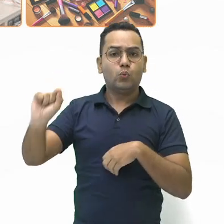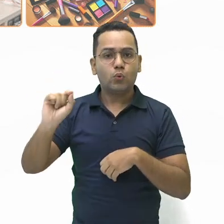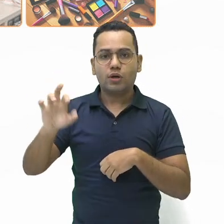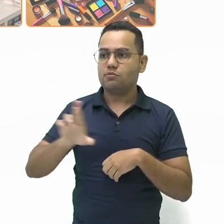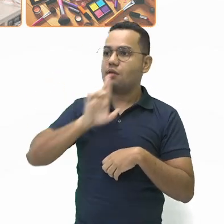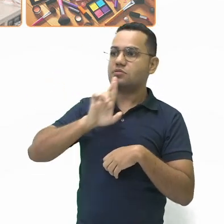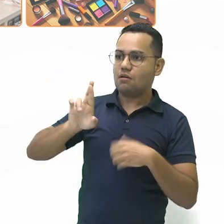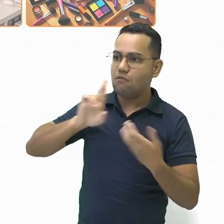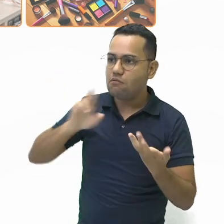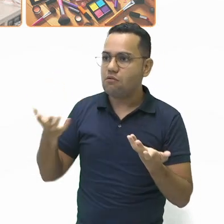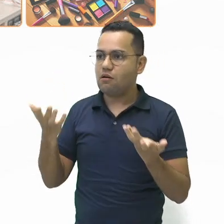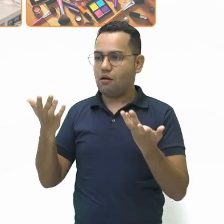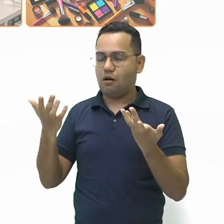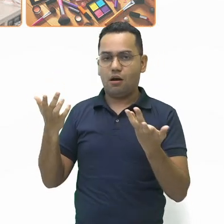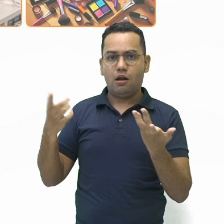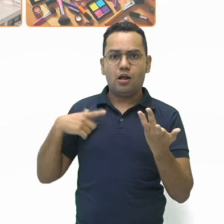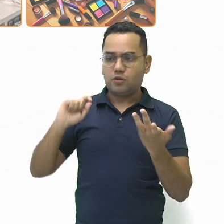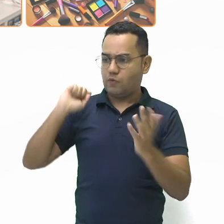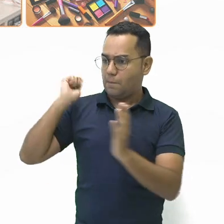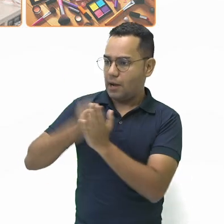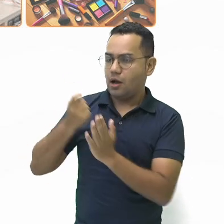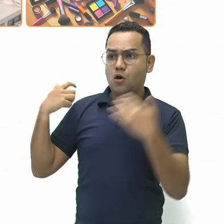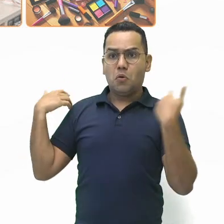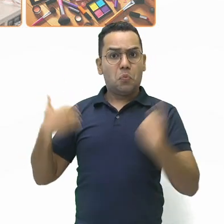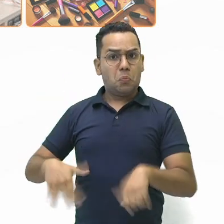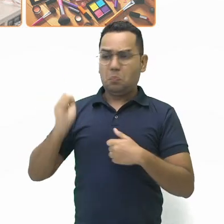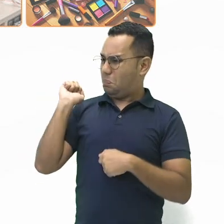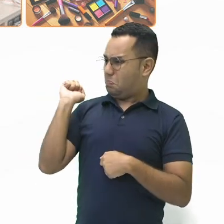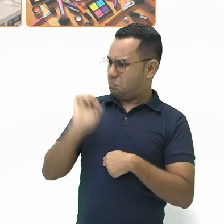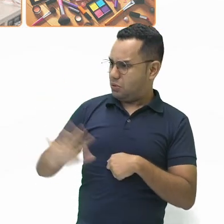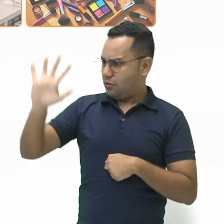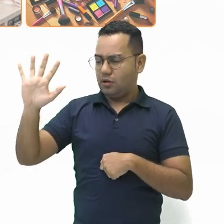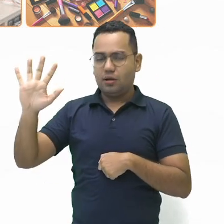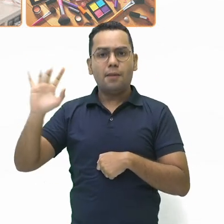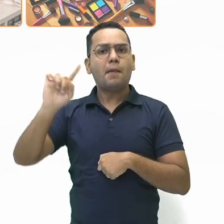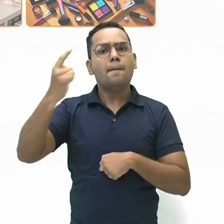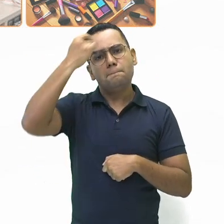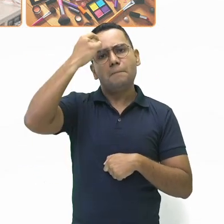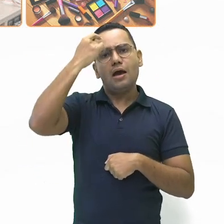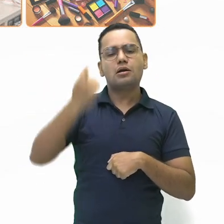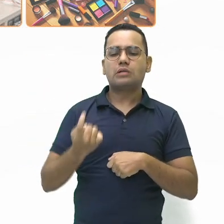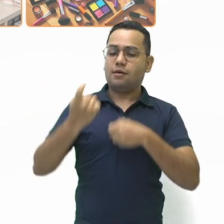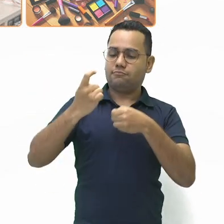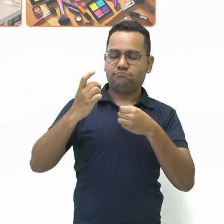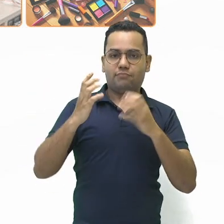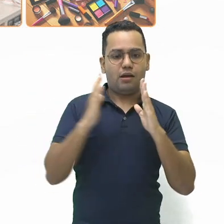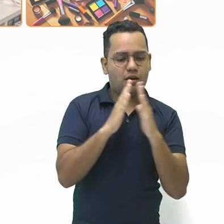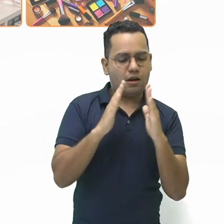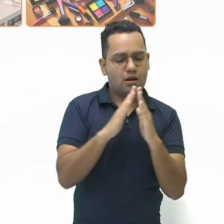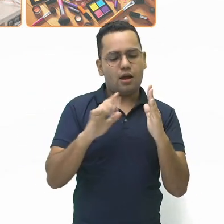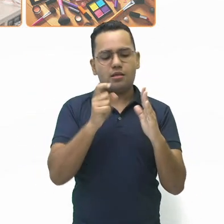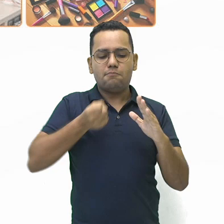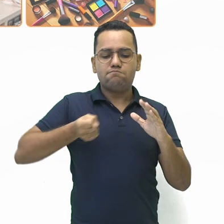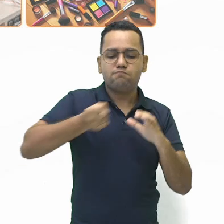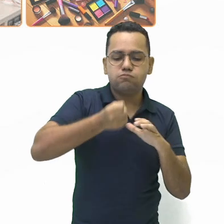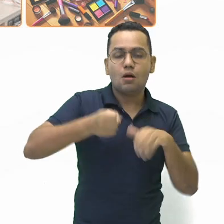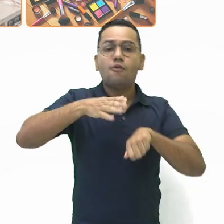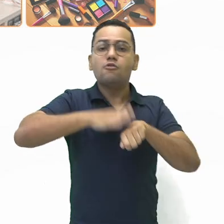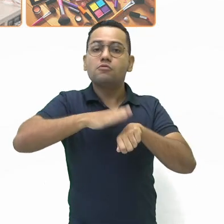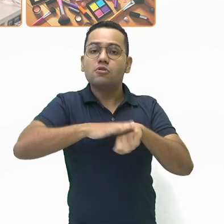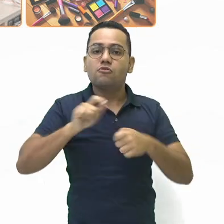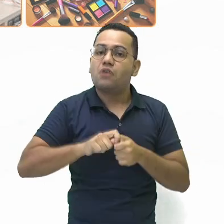naquela lanchonete lá que cobra o triplo, né, ao invés de comer em casa. Vocês observam que tem uma diferença aí,